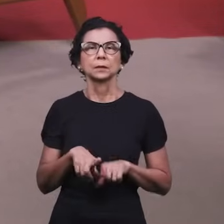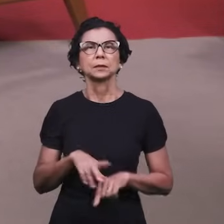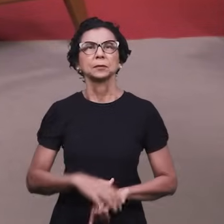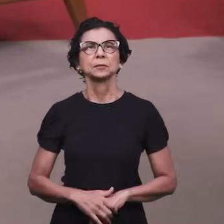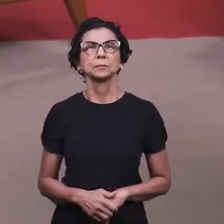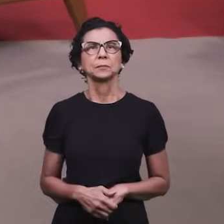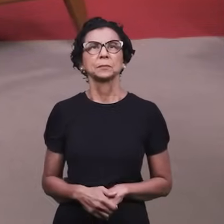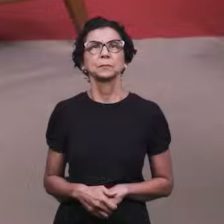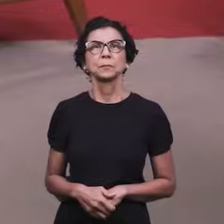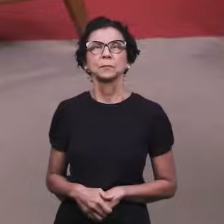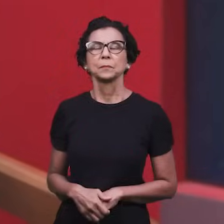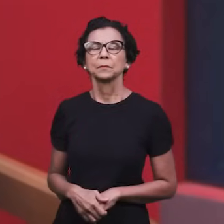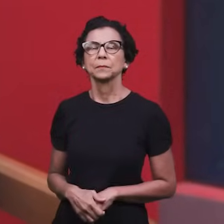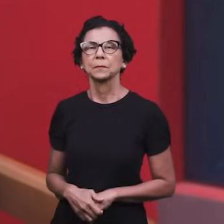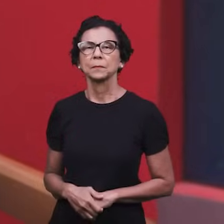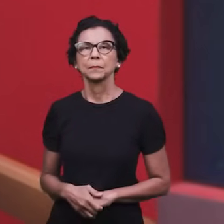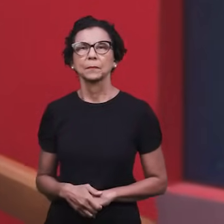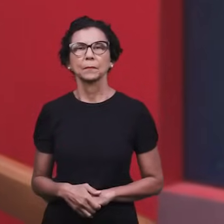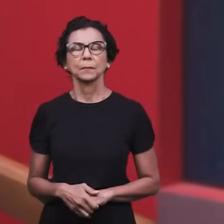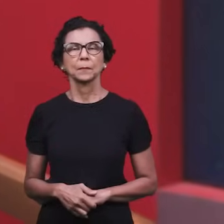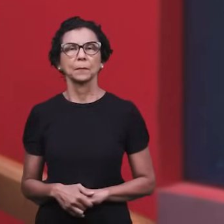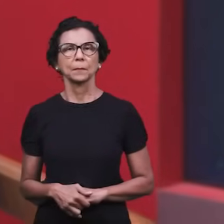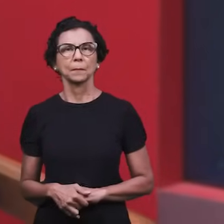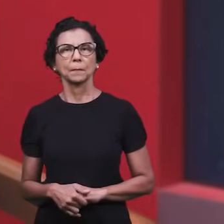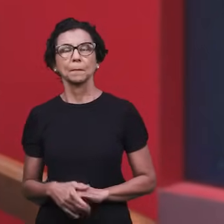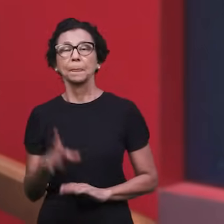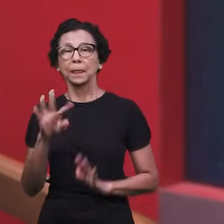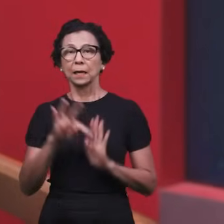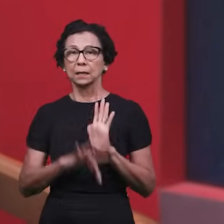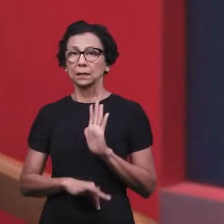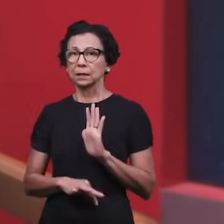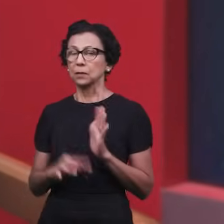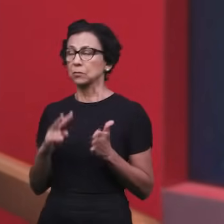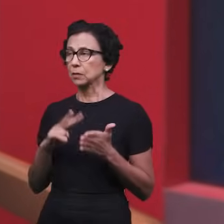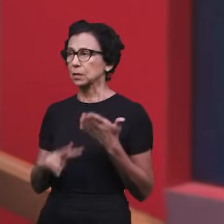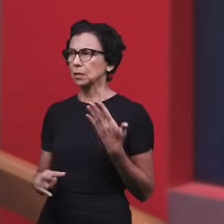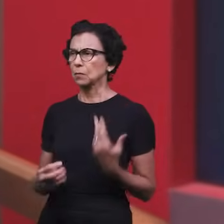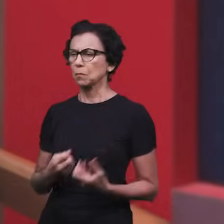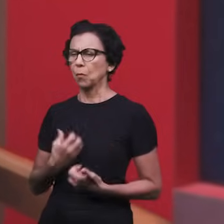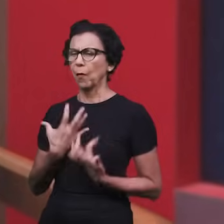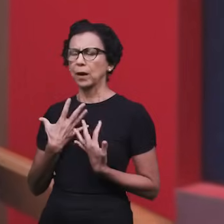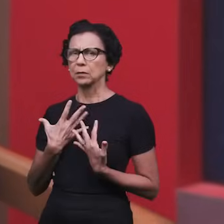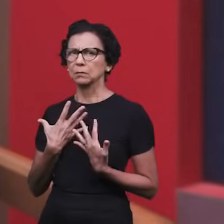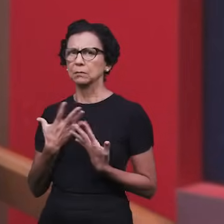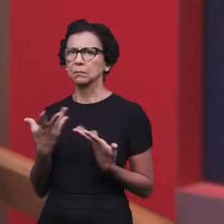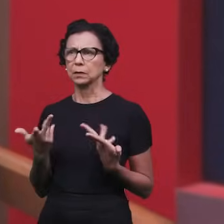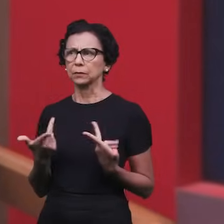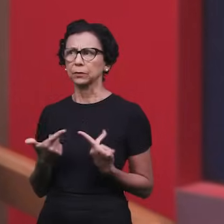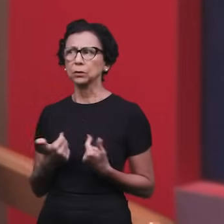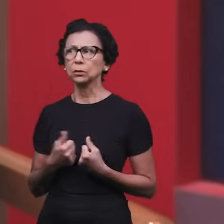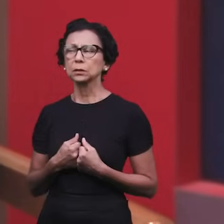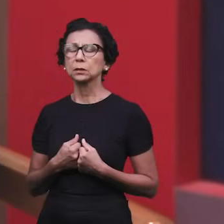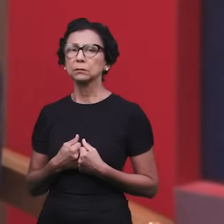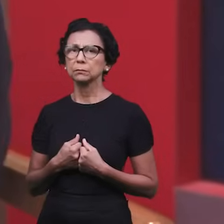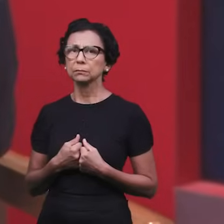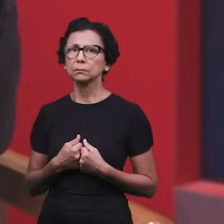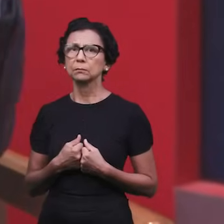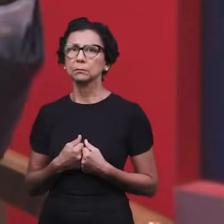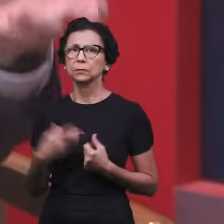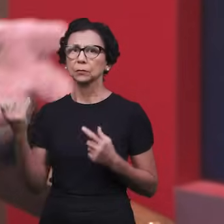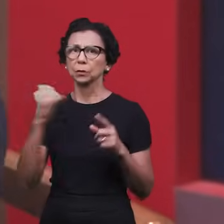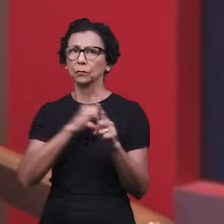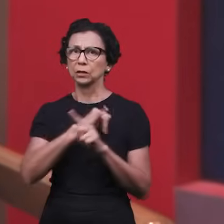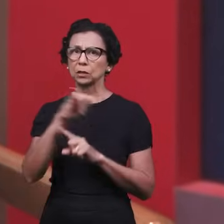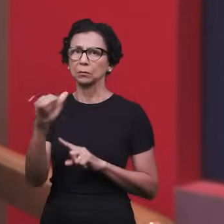noivo? Então, vamos guardar isso. Tem que ter o incenso, ou seja, uma vida de oração,